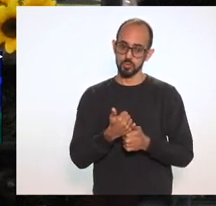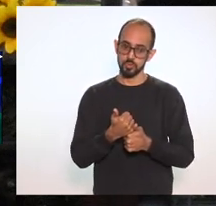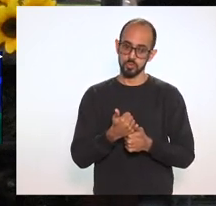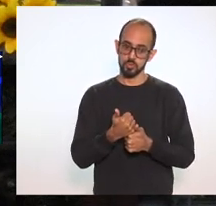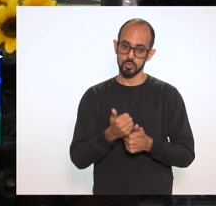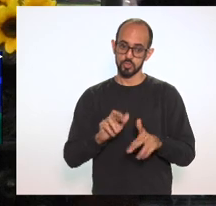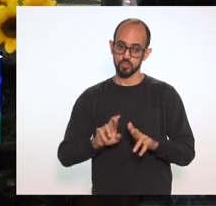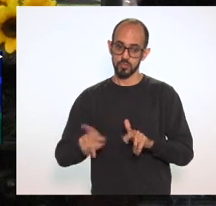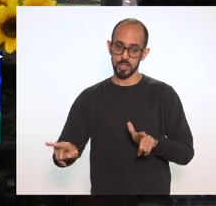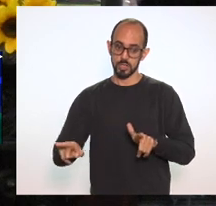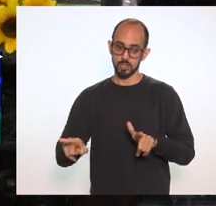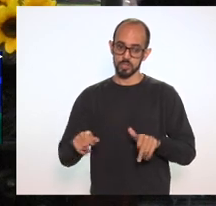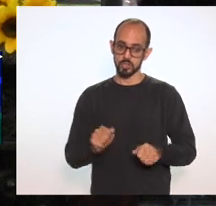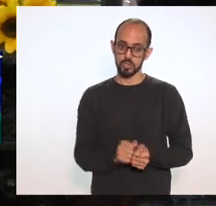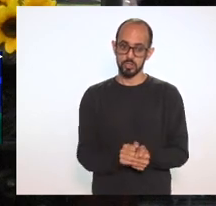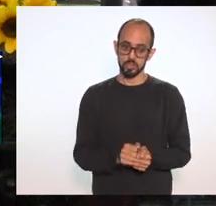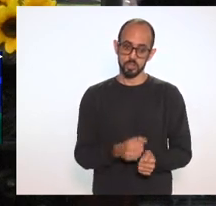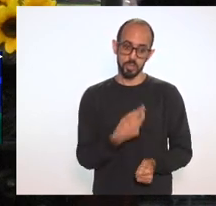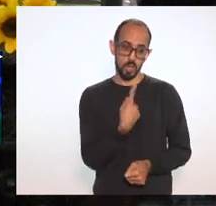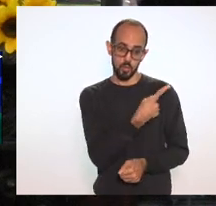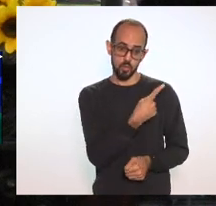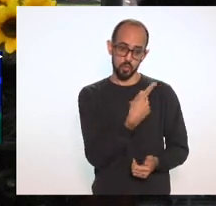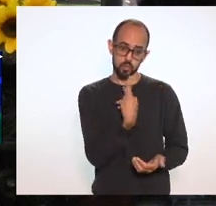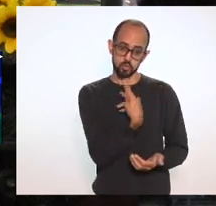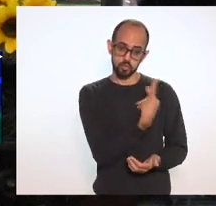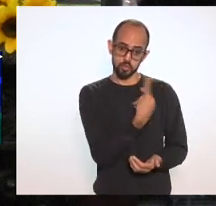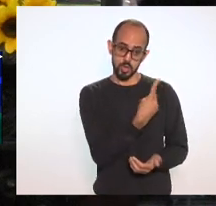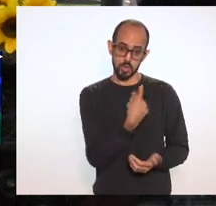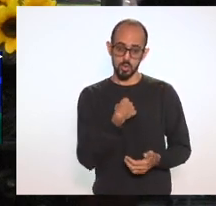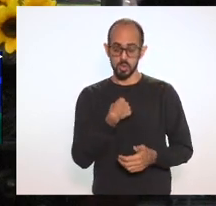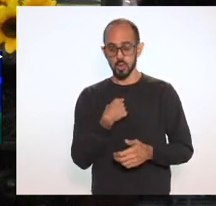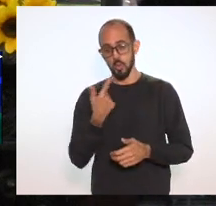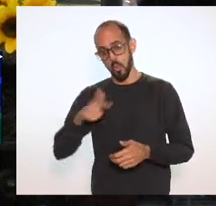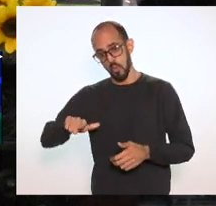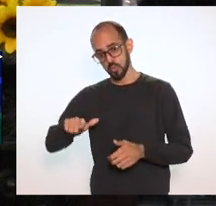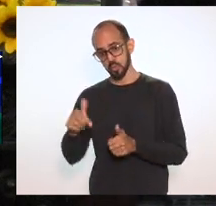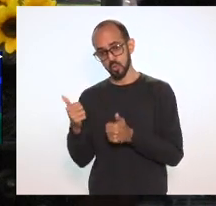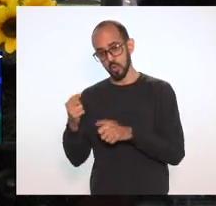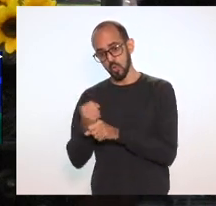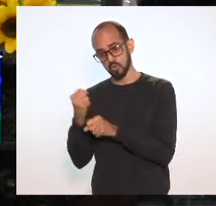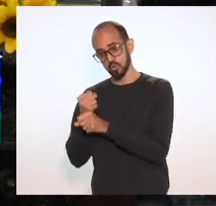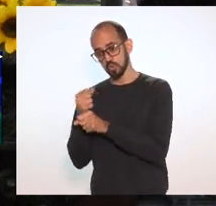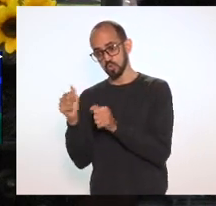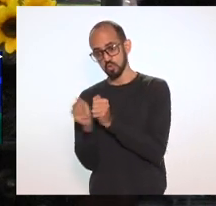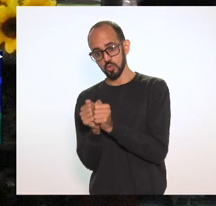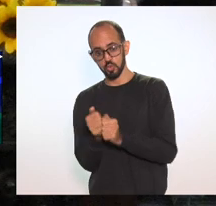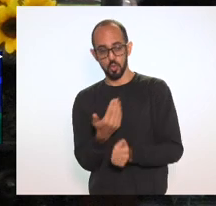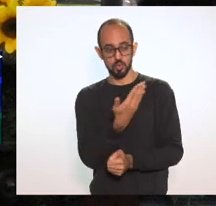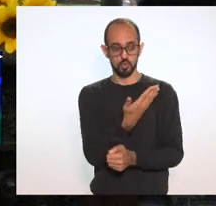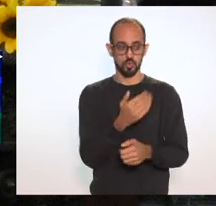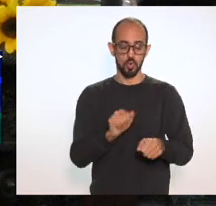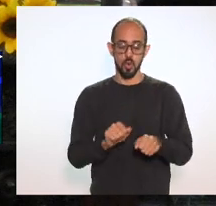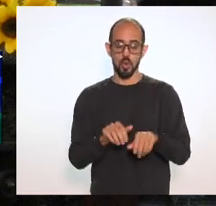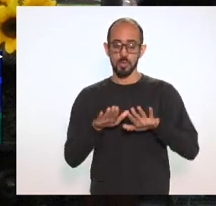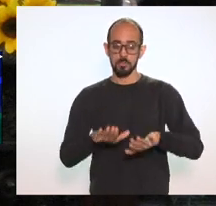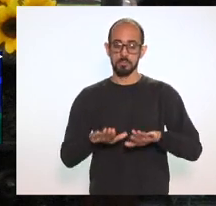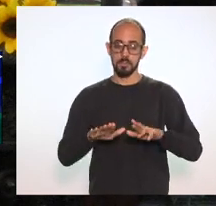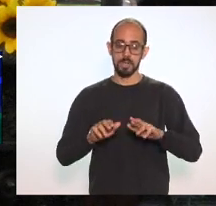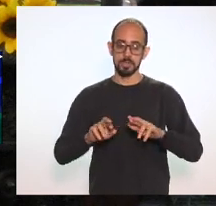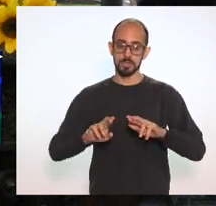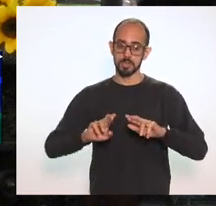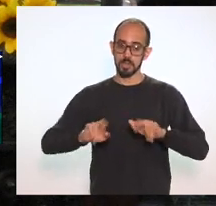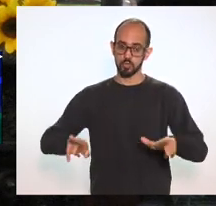tem um substantivo de vossa excelência tem um que o construir junto com vossa excelência mas há uma divergência e